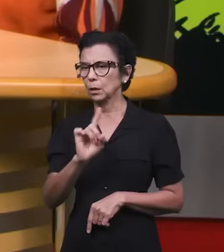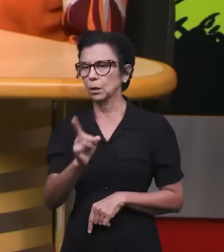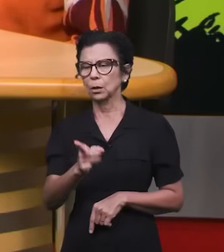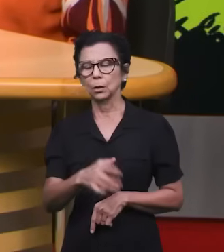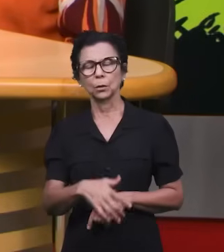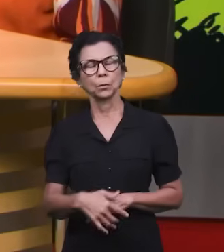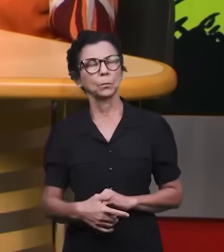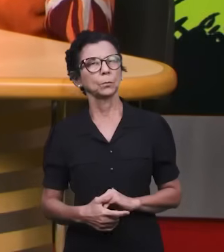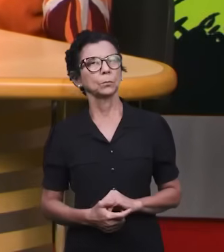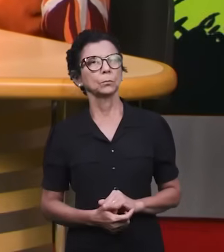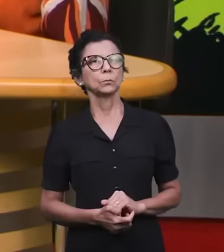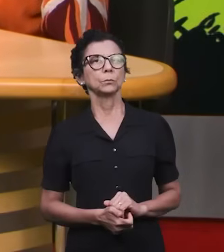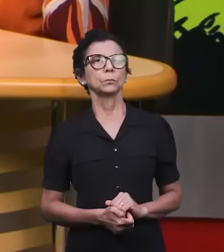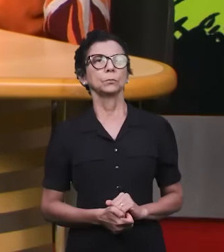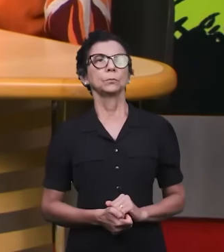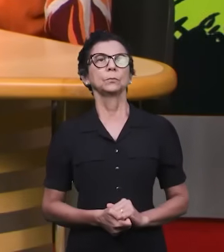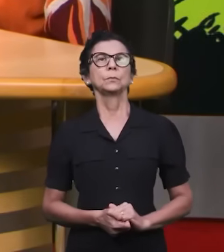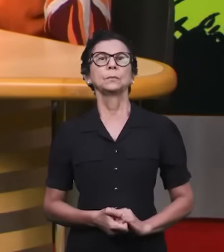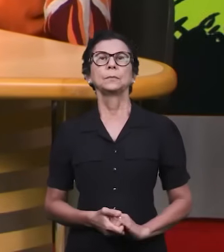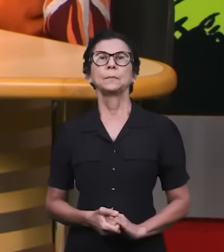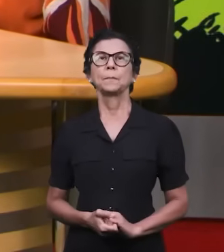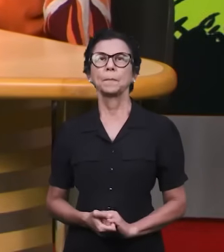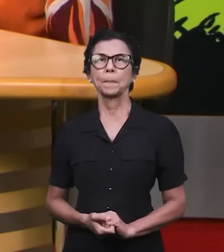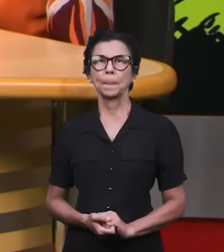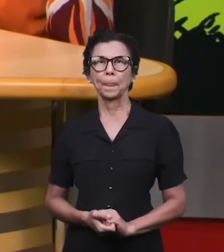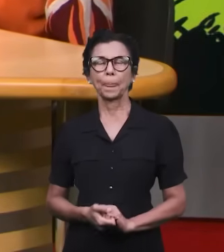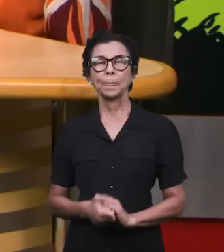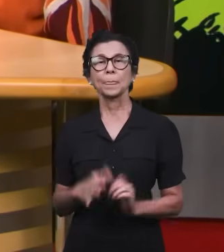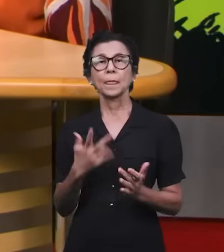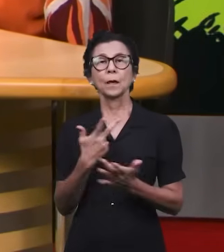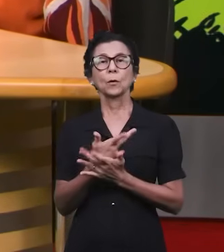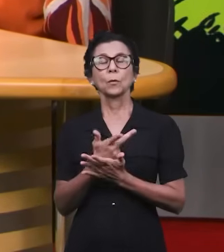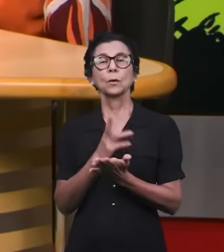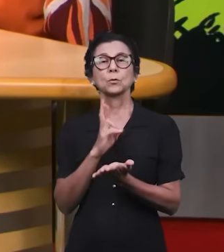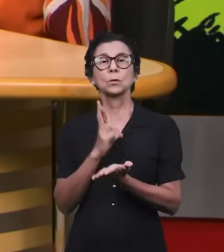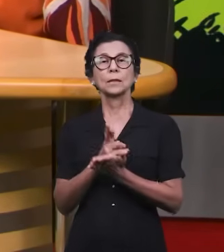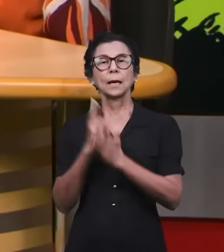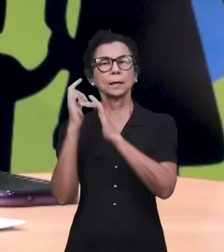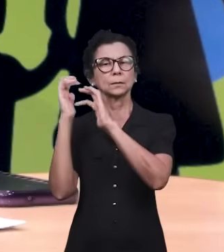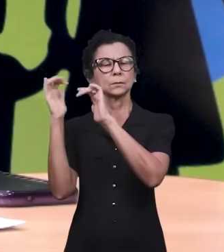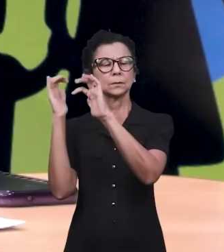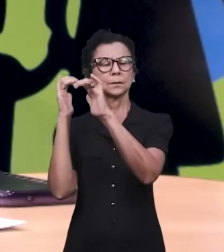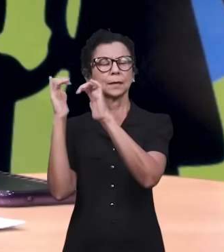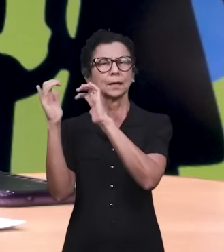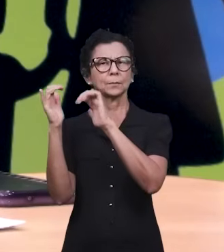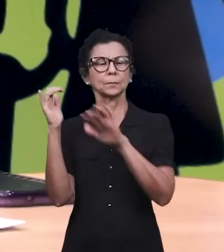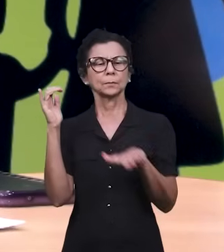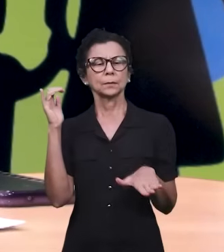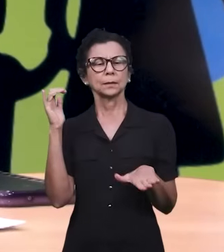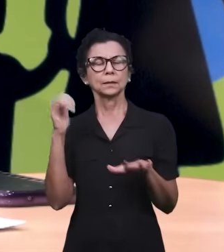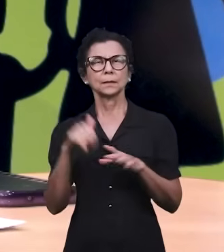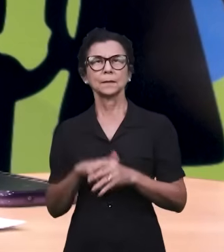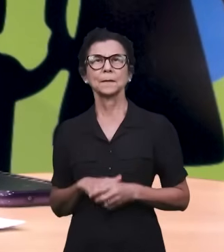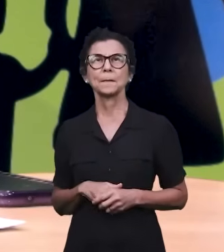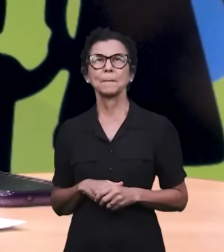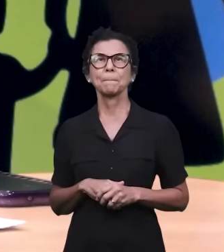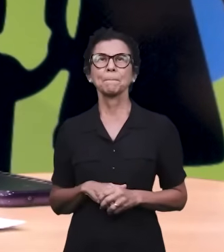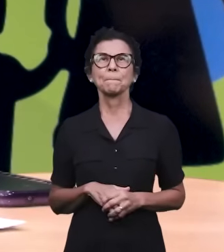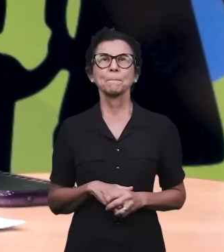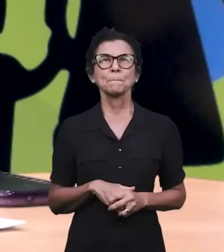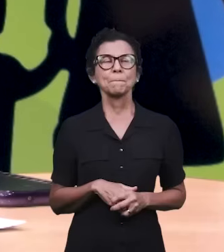pode? O que acontece no cérebro dessa criança? Ele entende que ele não tem que